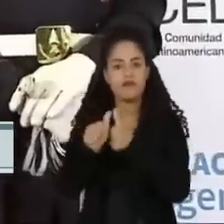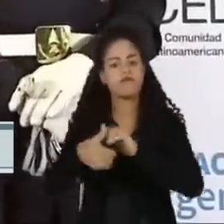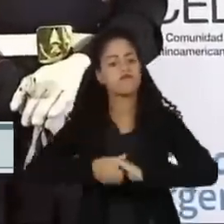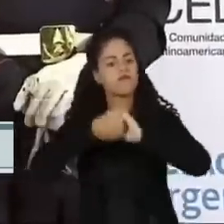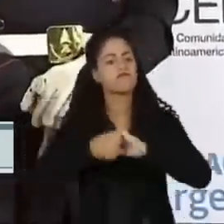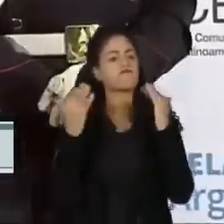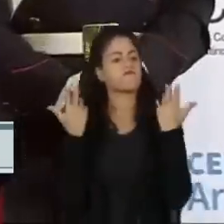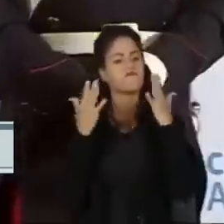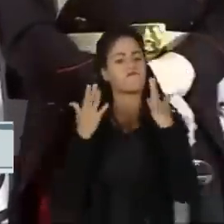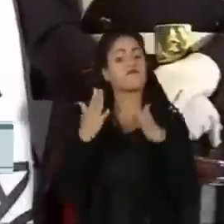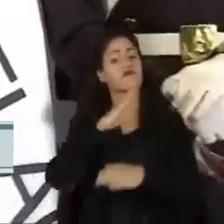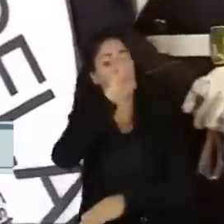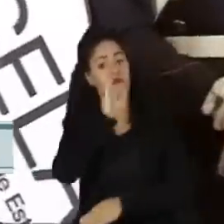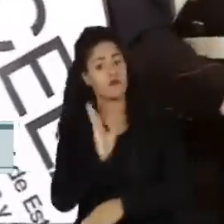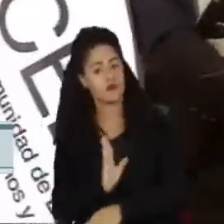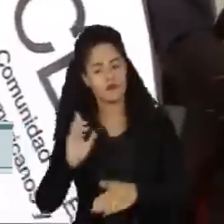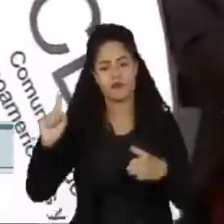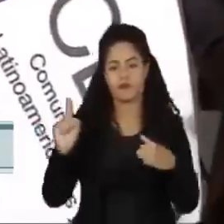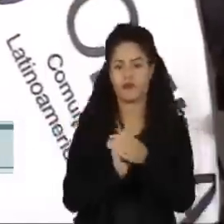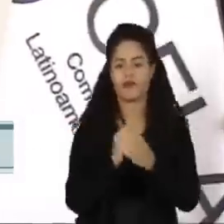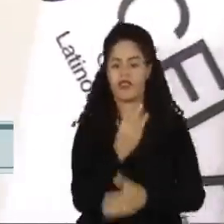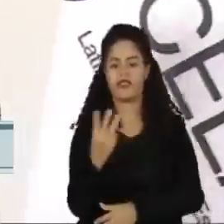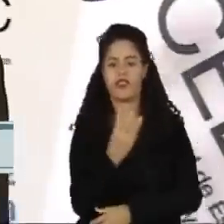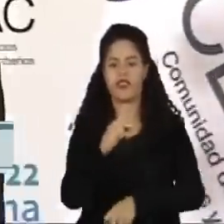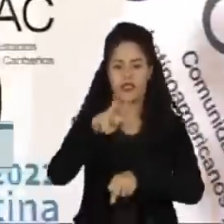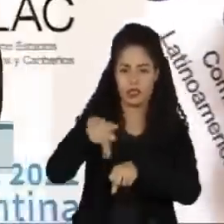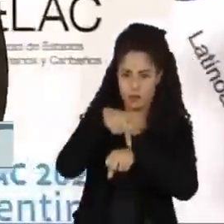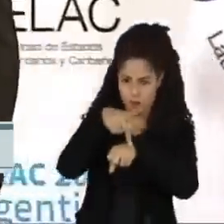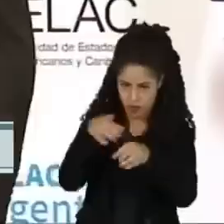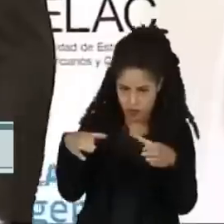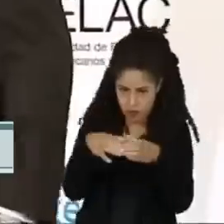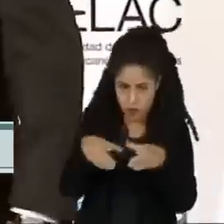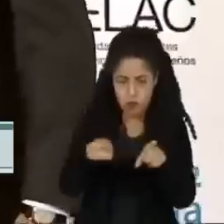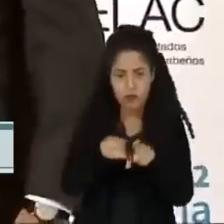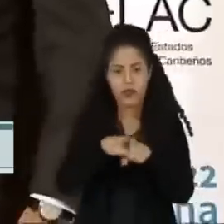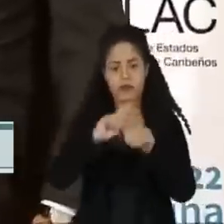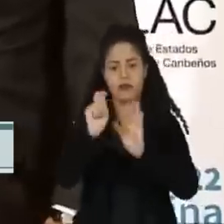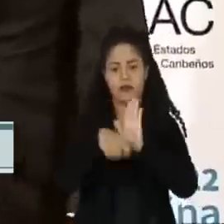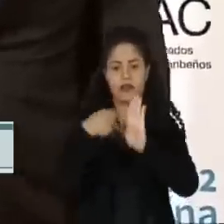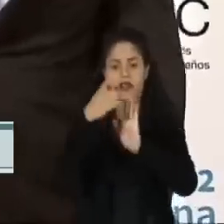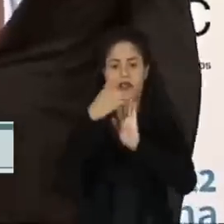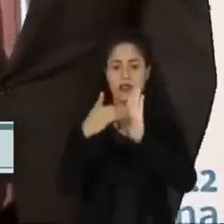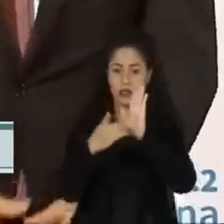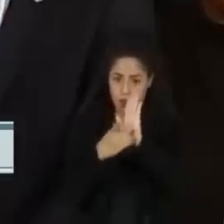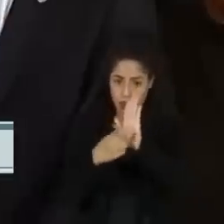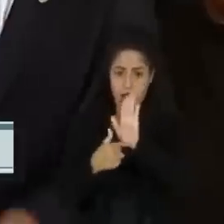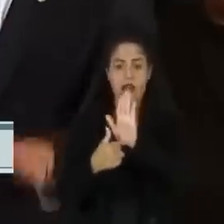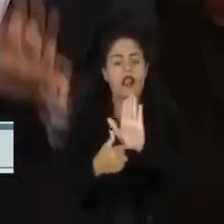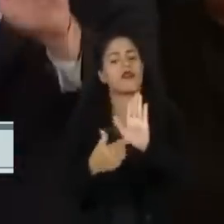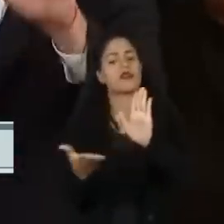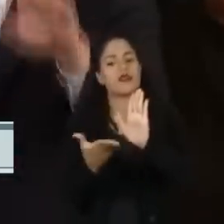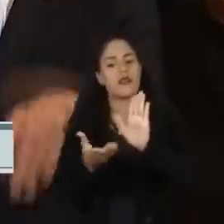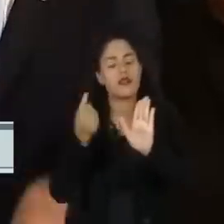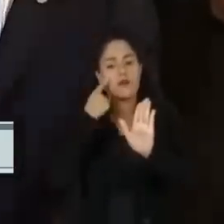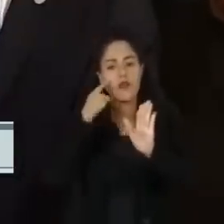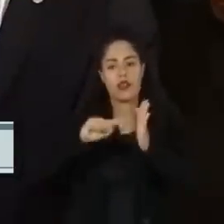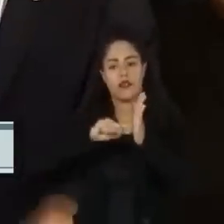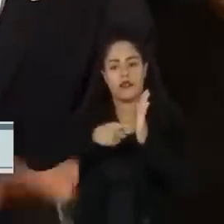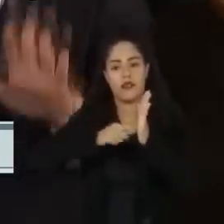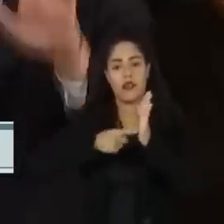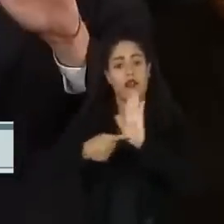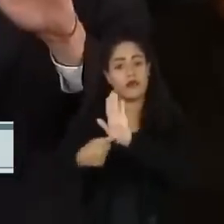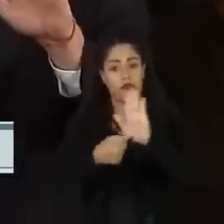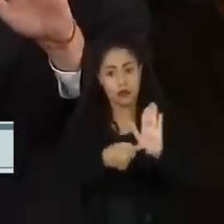do Brasil ao bloco de 33 países no documento final chamado de declaração de Buenos Aires os presidentes